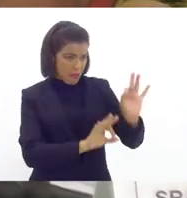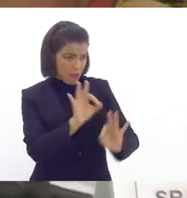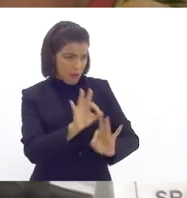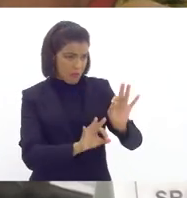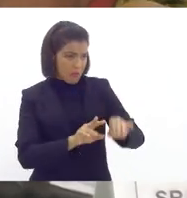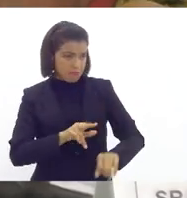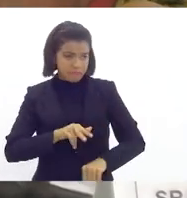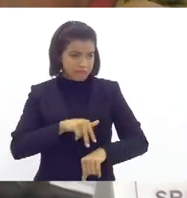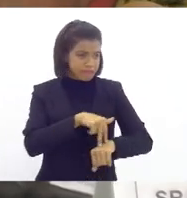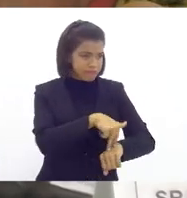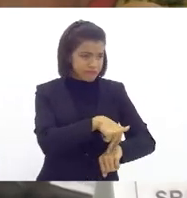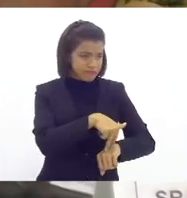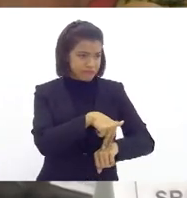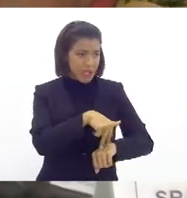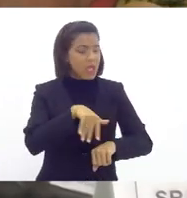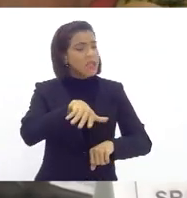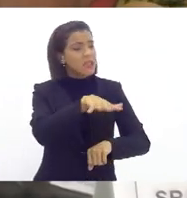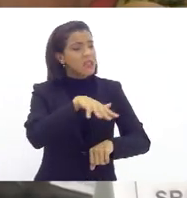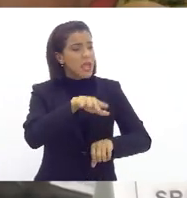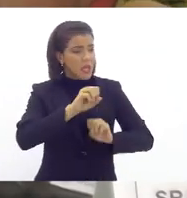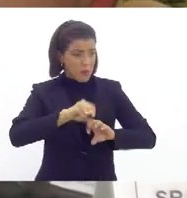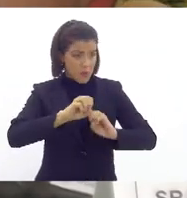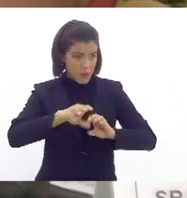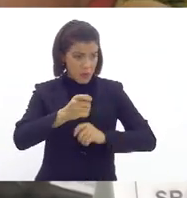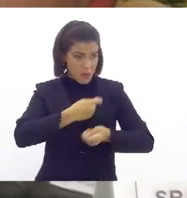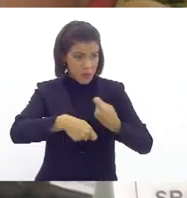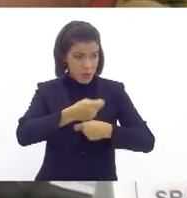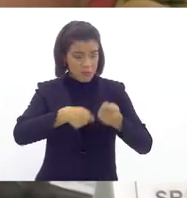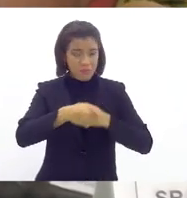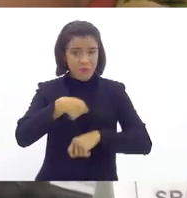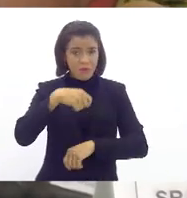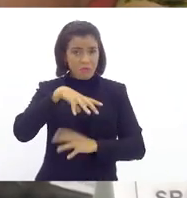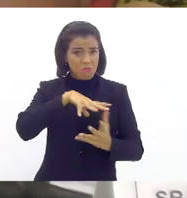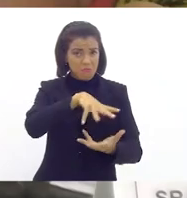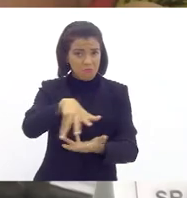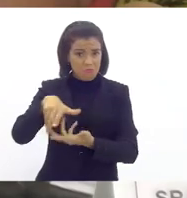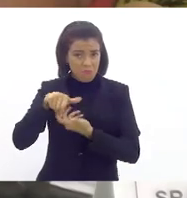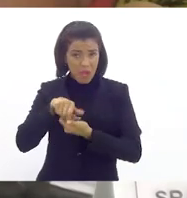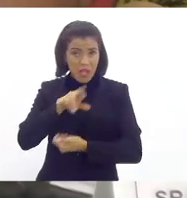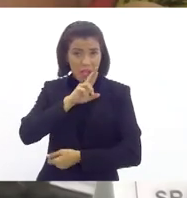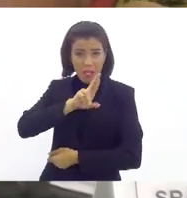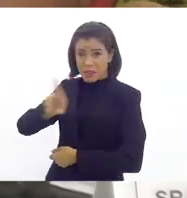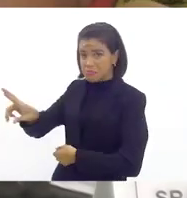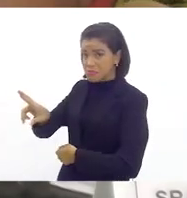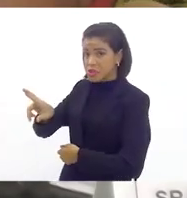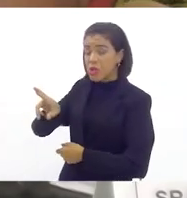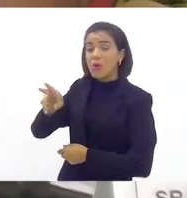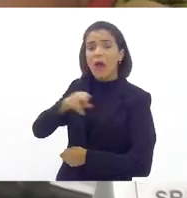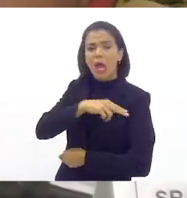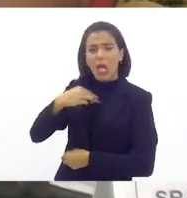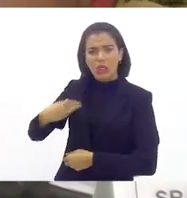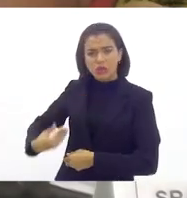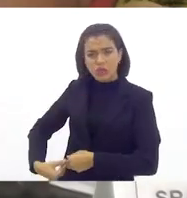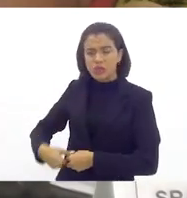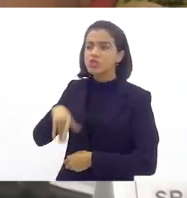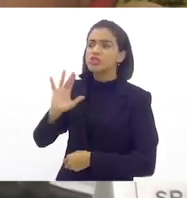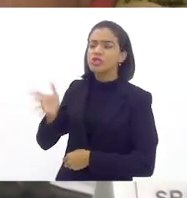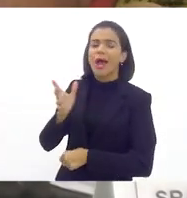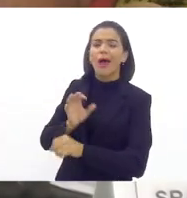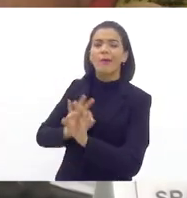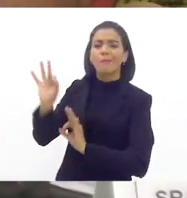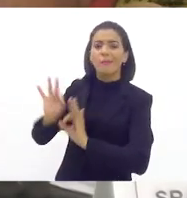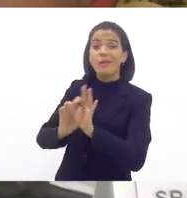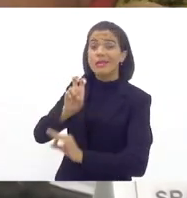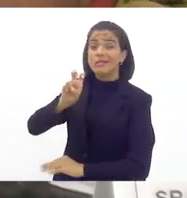protagonismo na economia mundial. E ele disse que a China estava preparada há 5 mil anos.